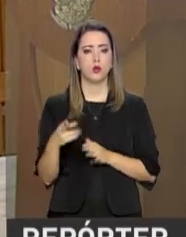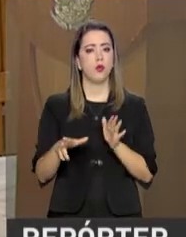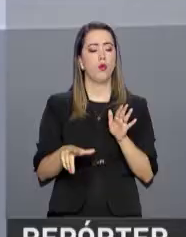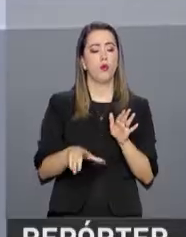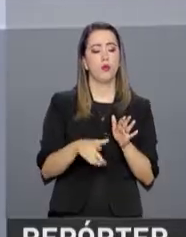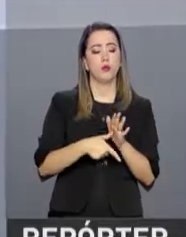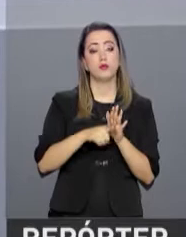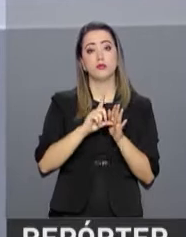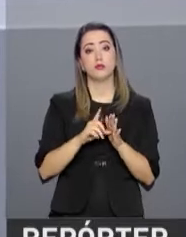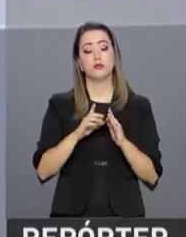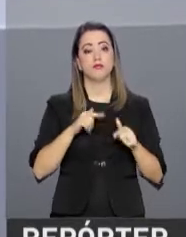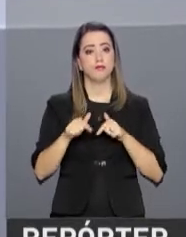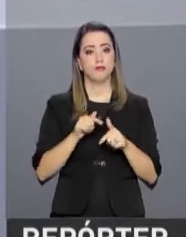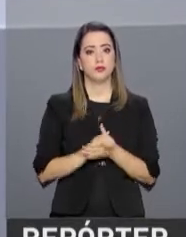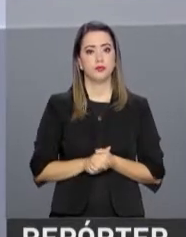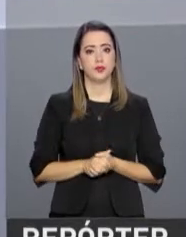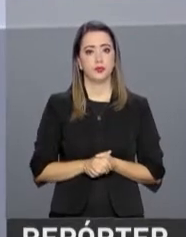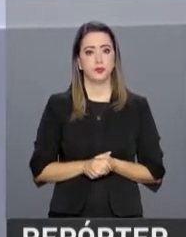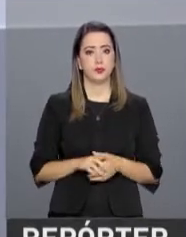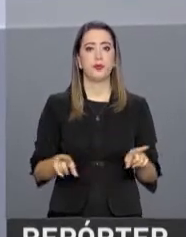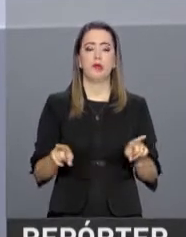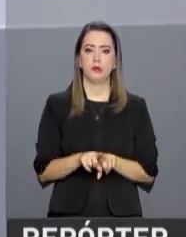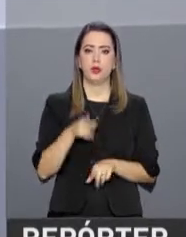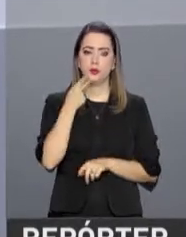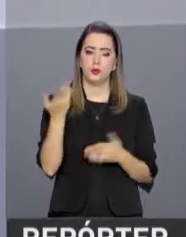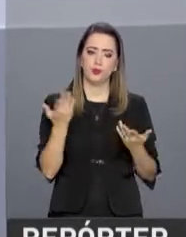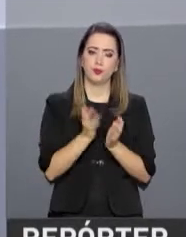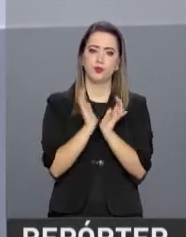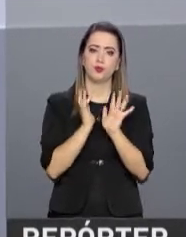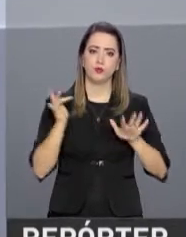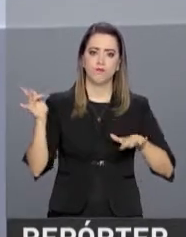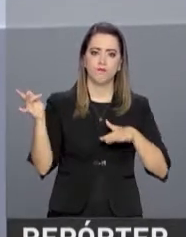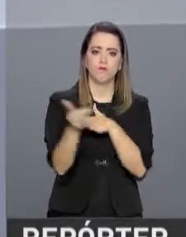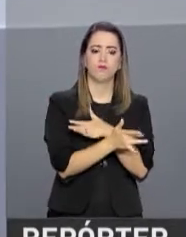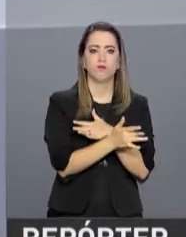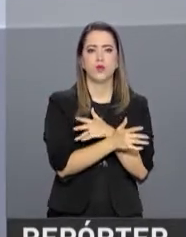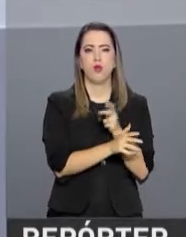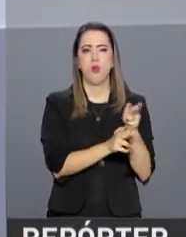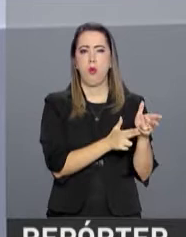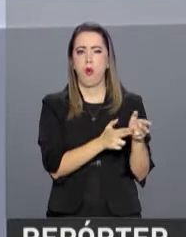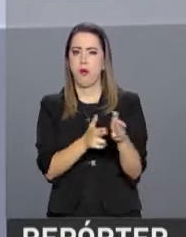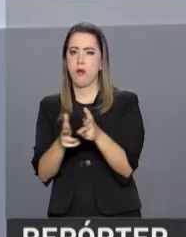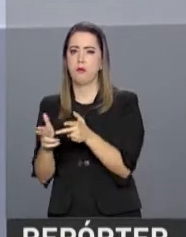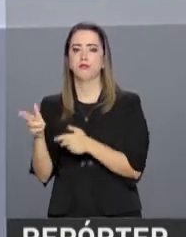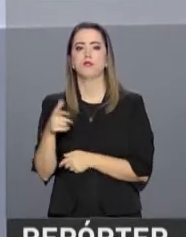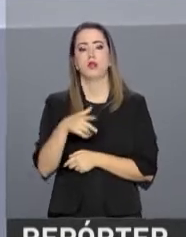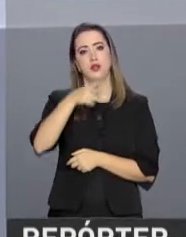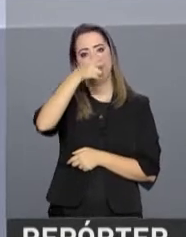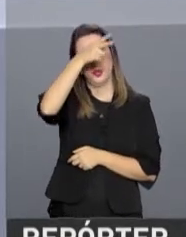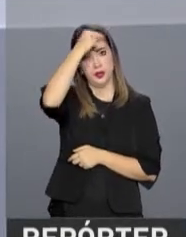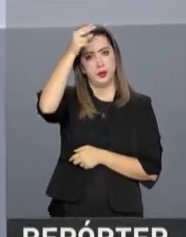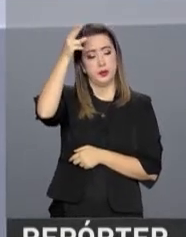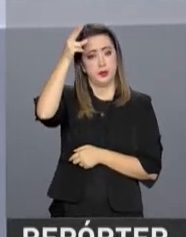trabalho o presidente michel temer se manifestou hoje cedo pelas redes sociais sobre o assassinato da vereadora mary